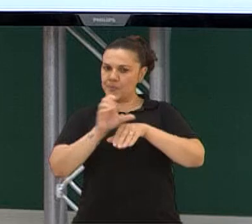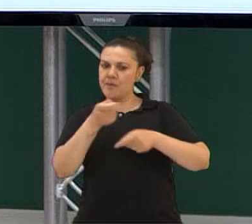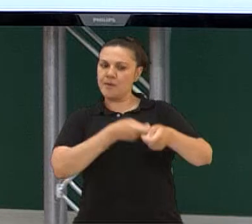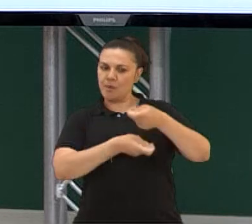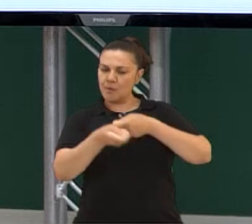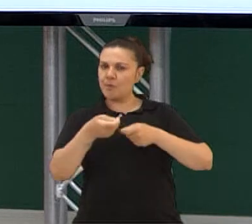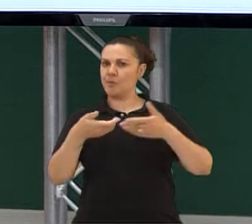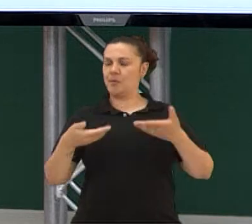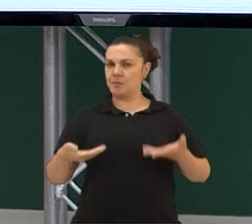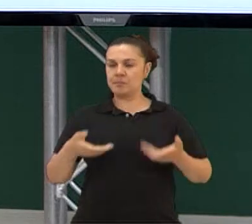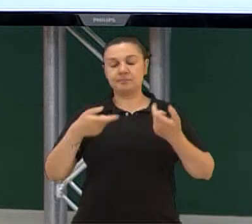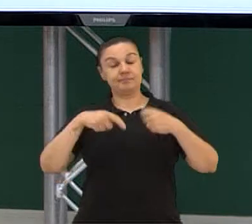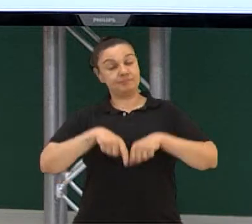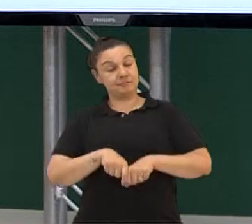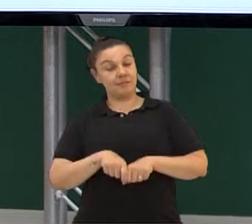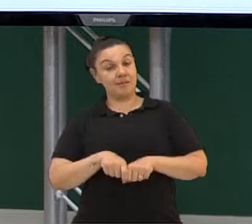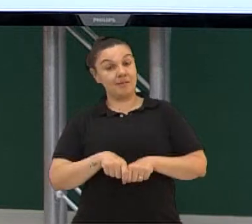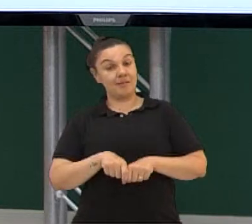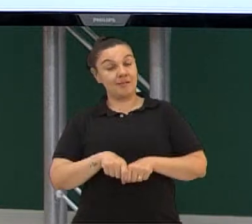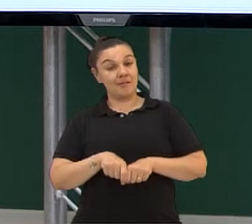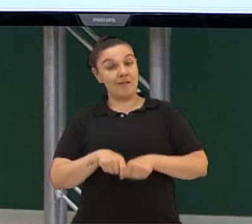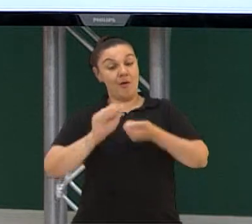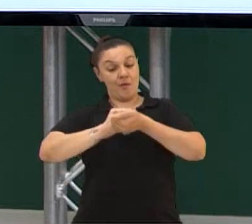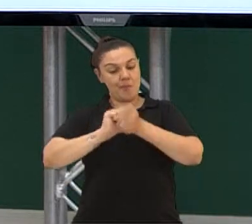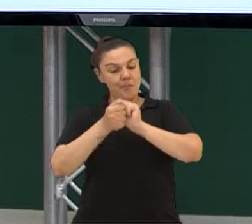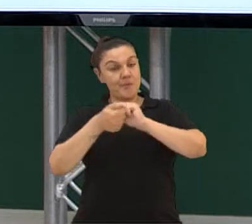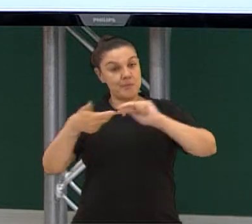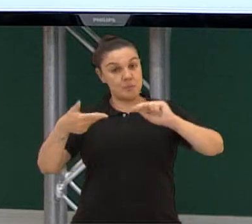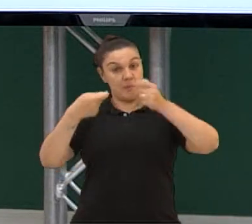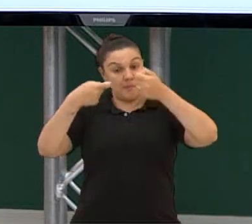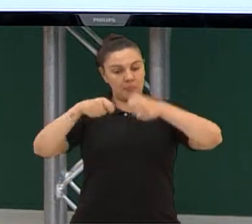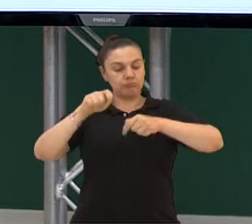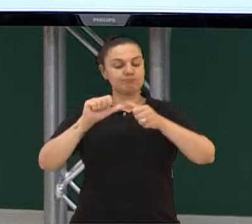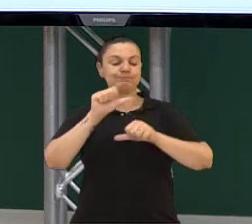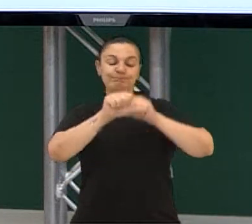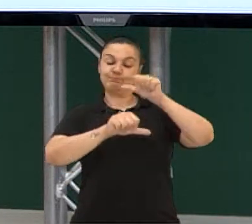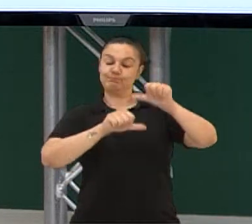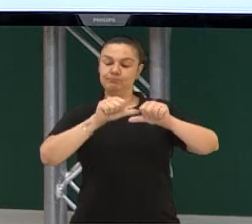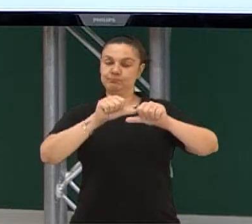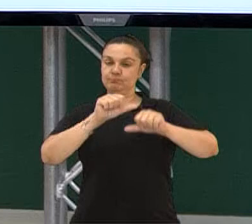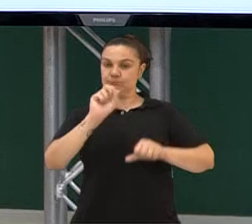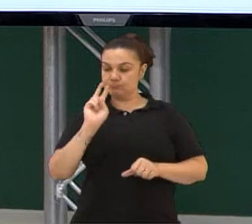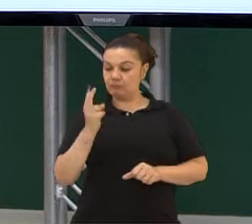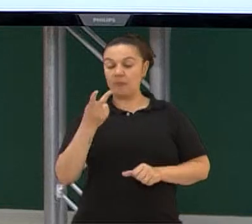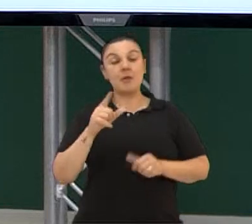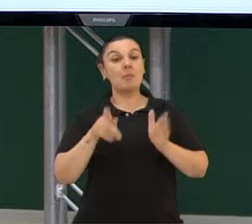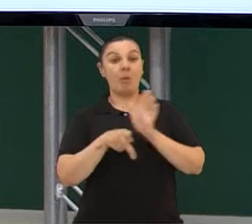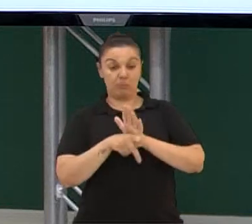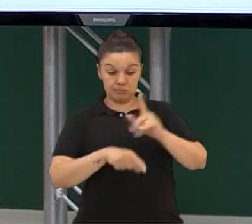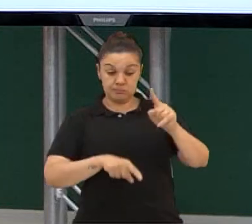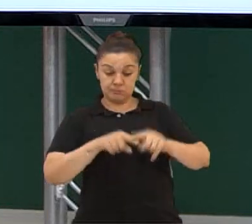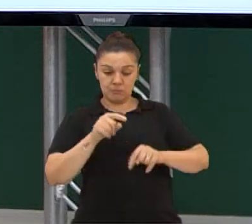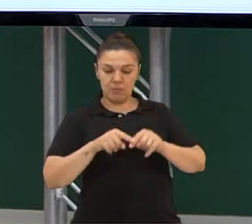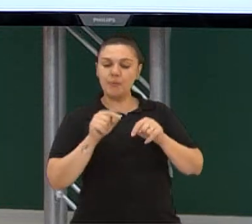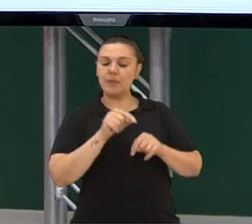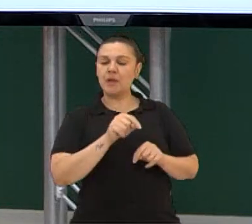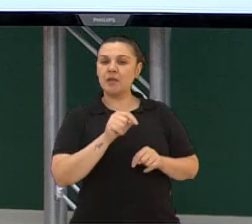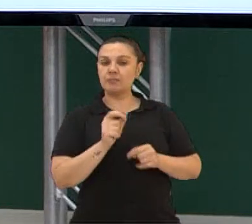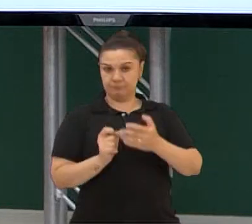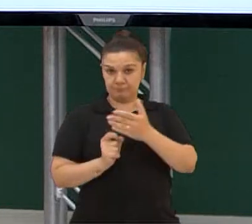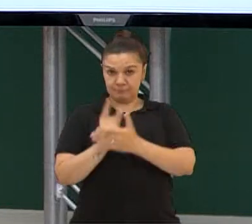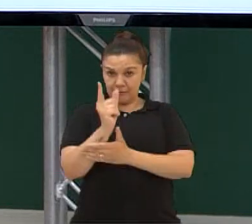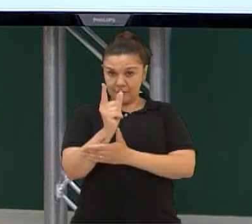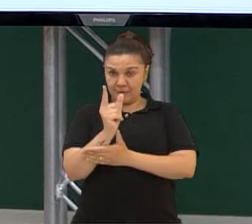esporte precisou ser reinventado e tornar-se um produto a ser